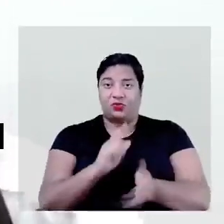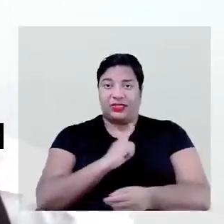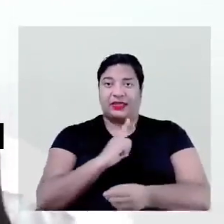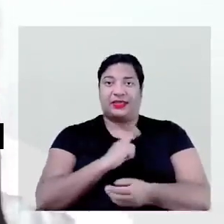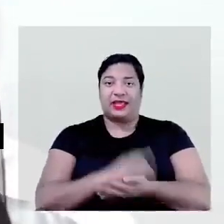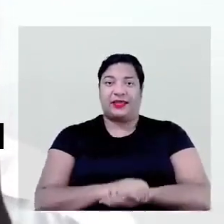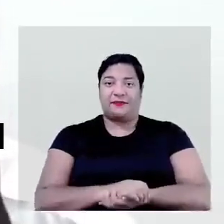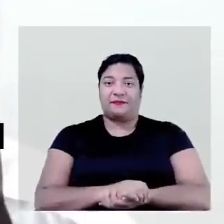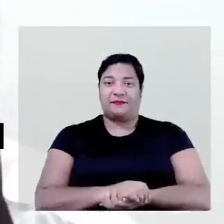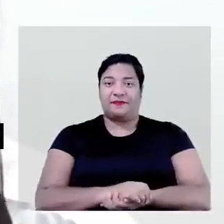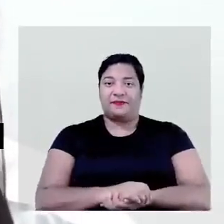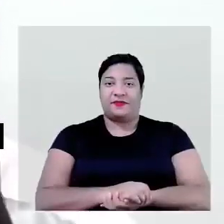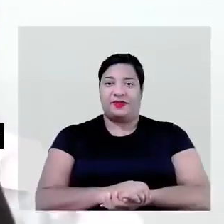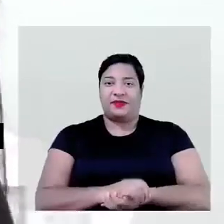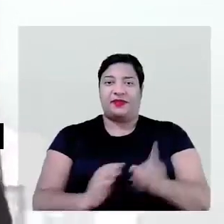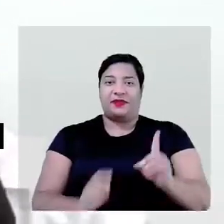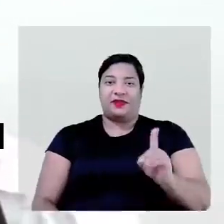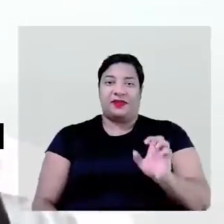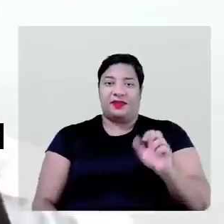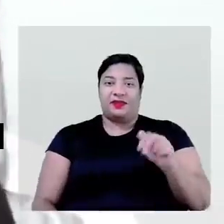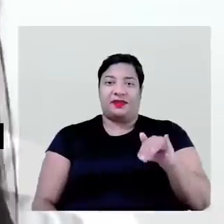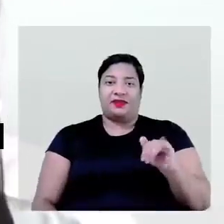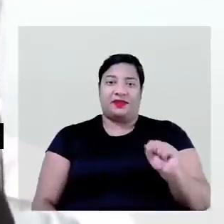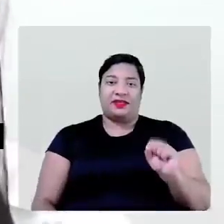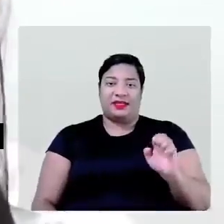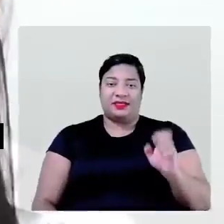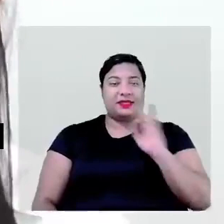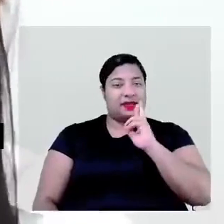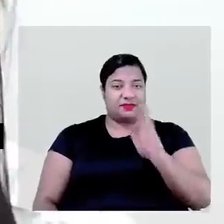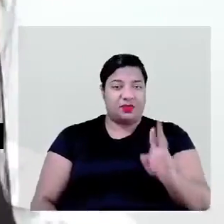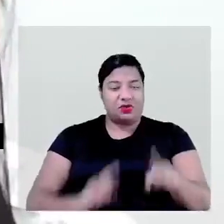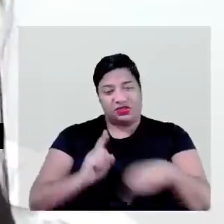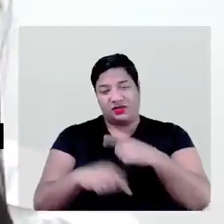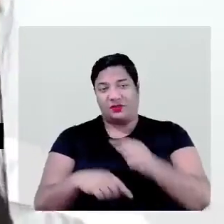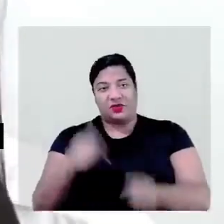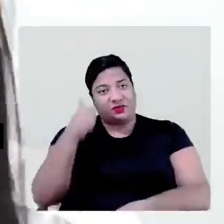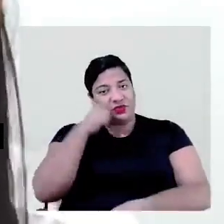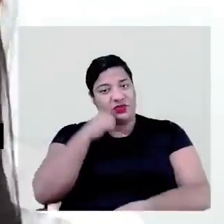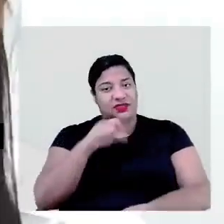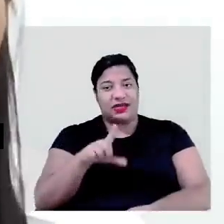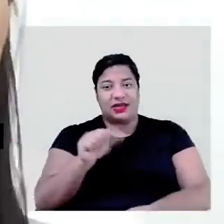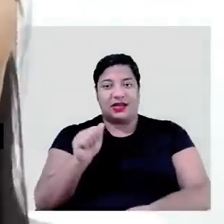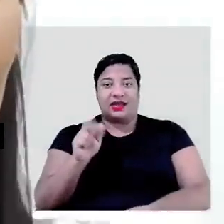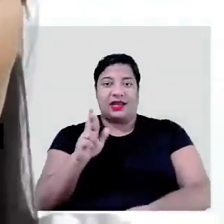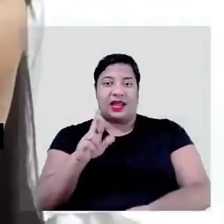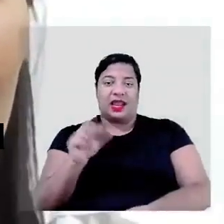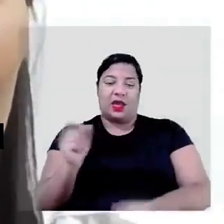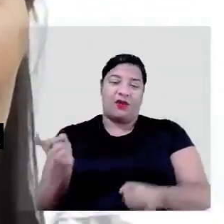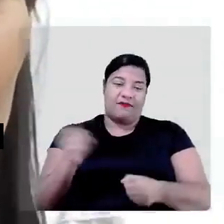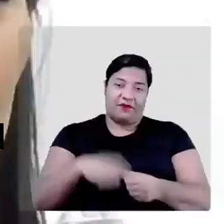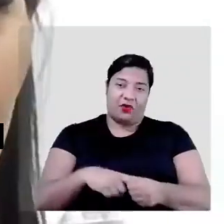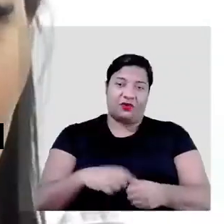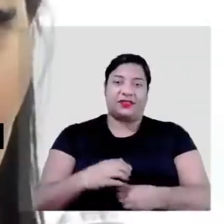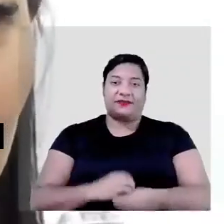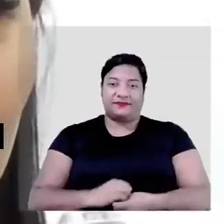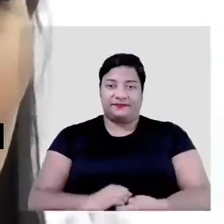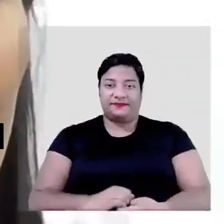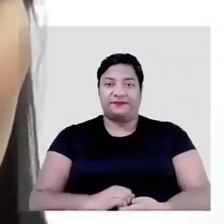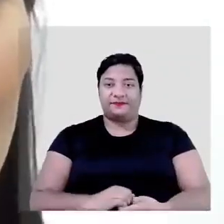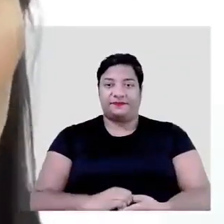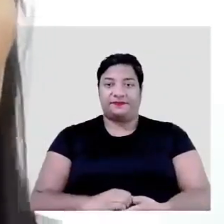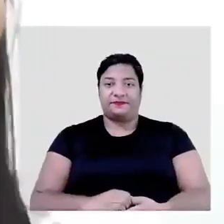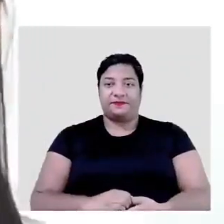Se a Denise puder começar respondendo, né? Até que a Laura consiga se conectar novamente. Vamos